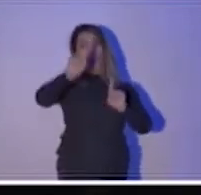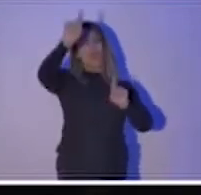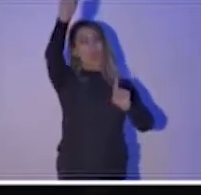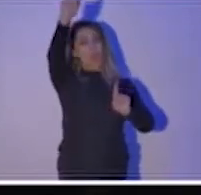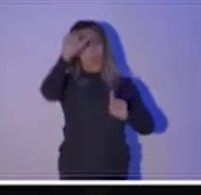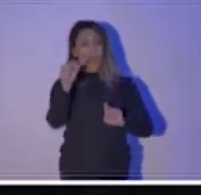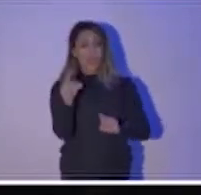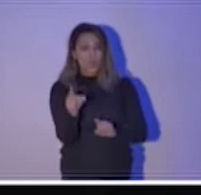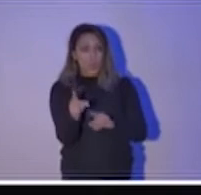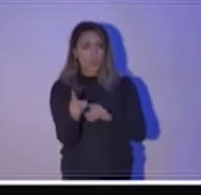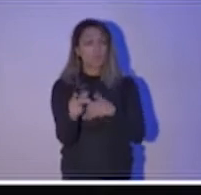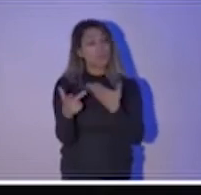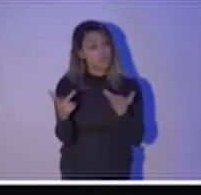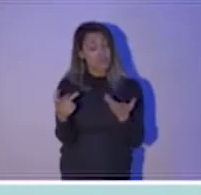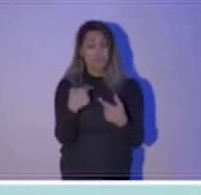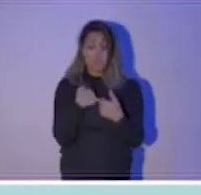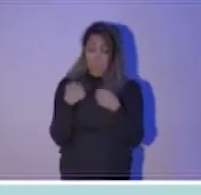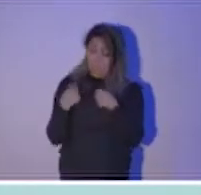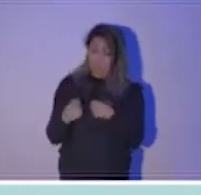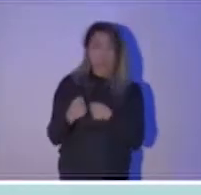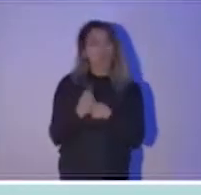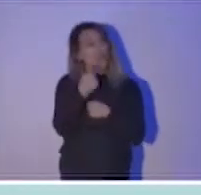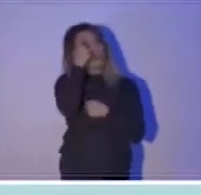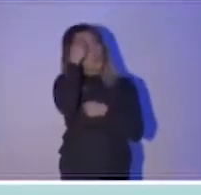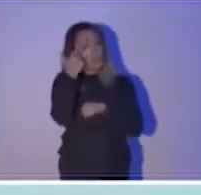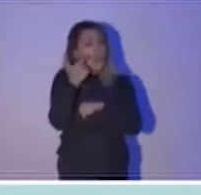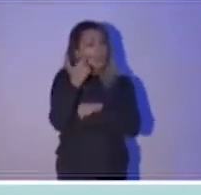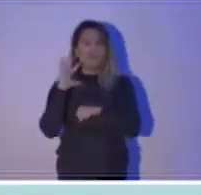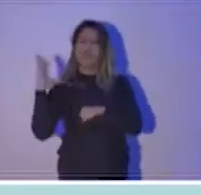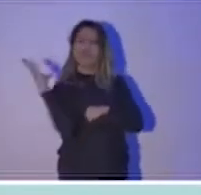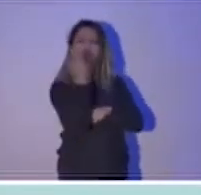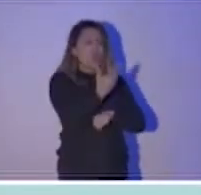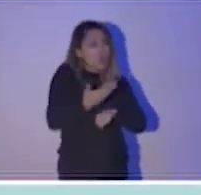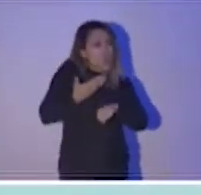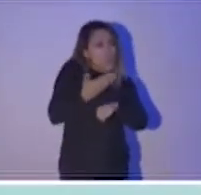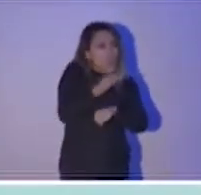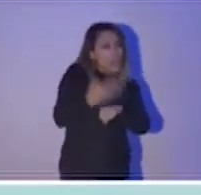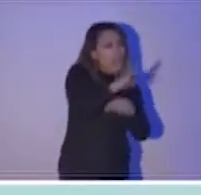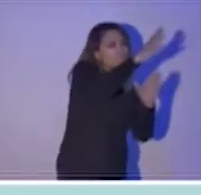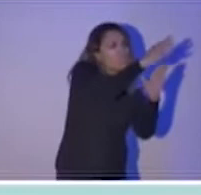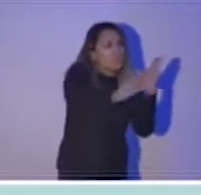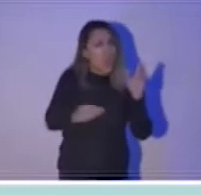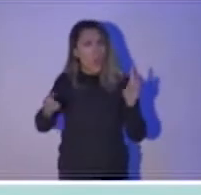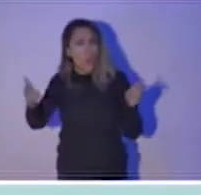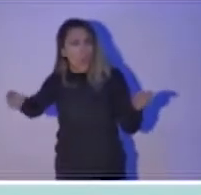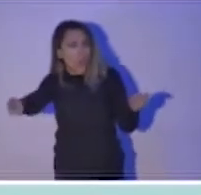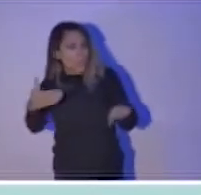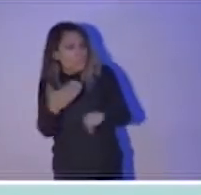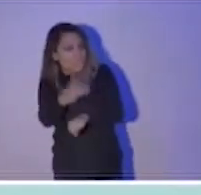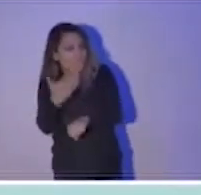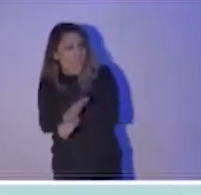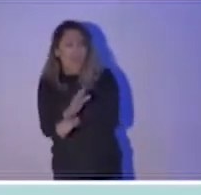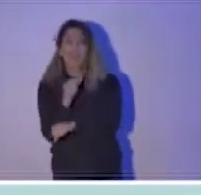Eu posso. Eu posso dizer, vamos treinar todo mundo para ser essa escola. Não vai funcionar. Não vai funcionar. Então, os